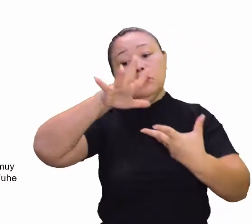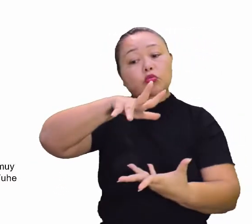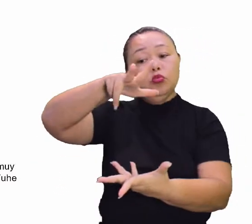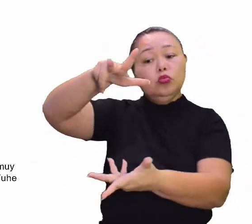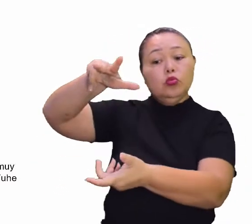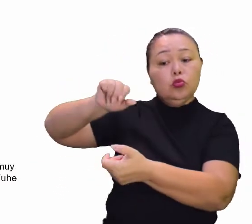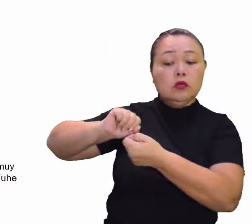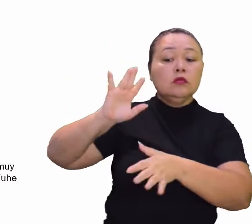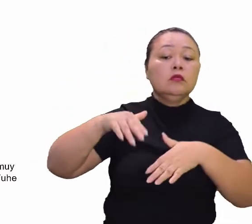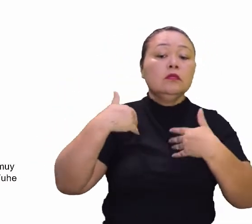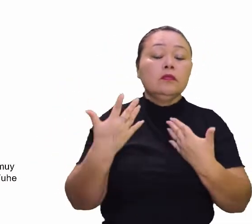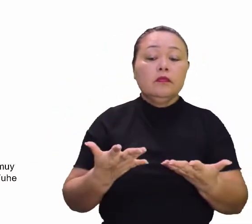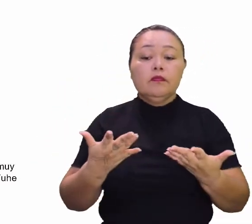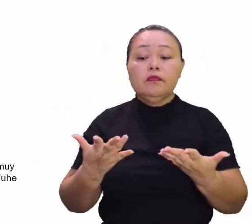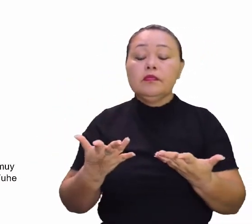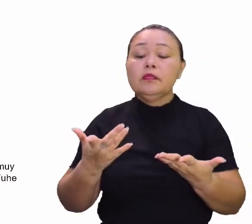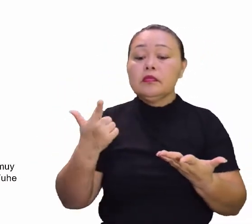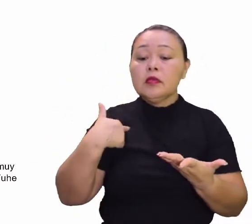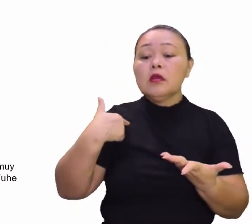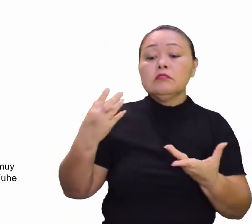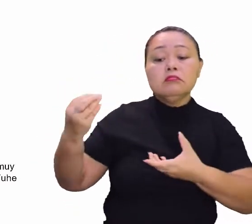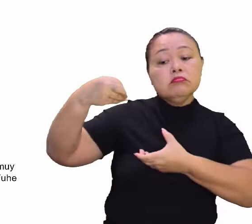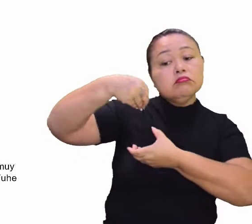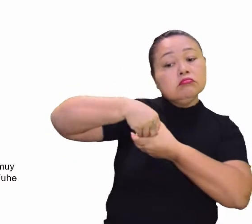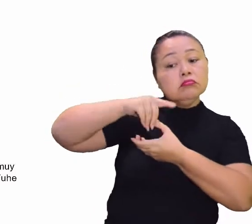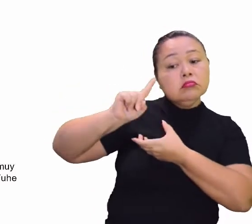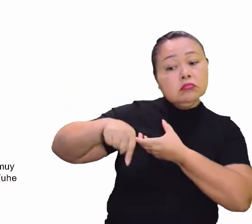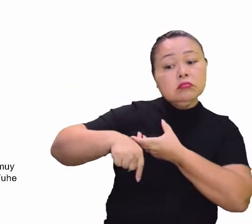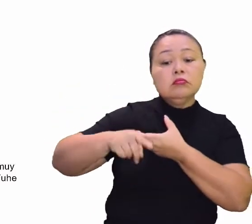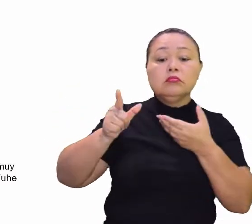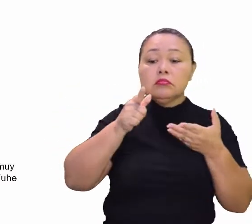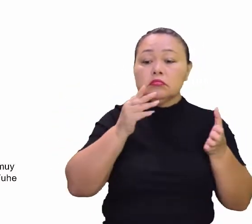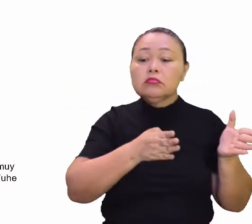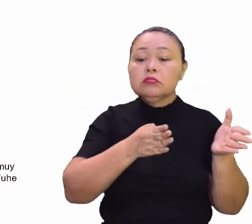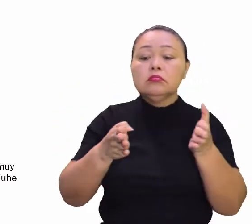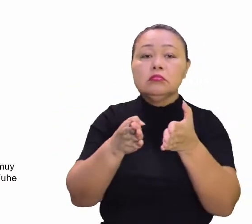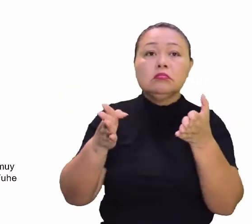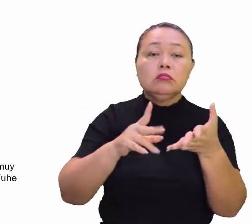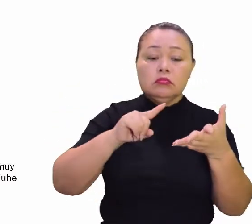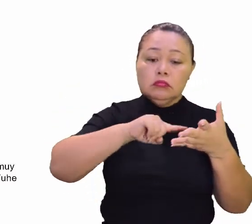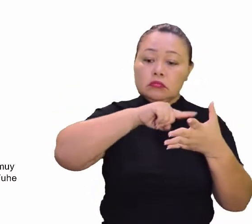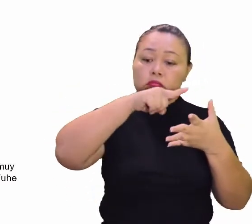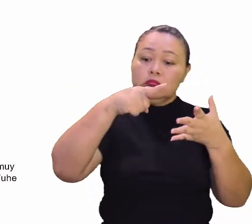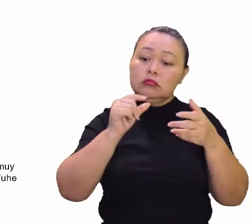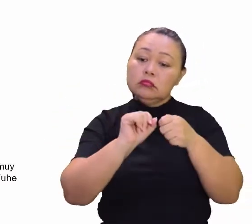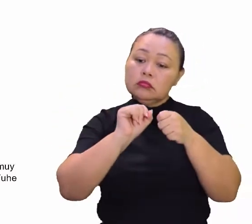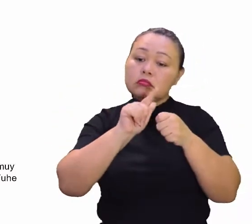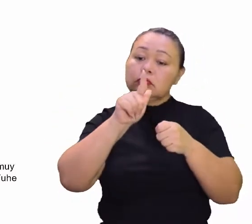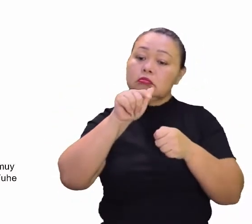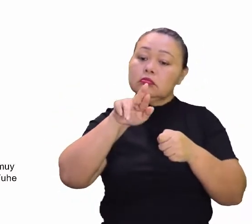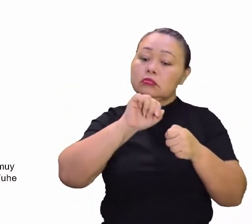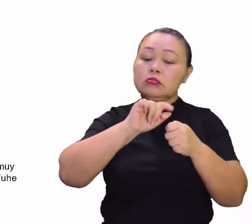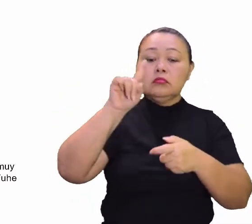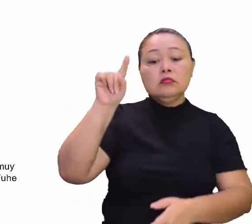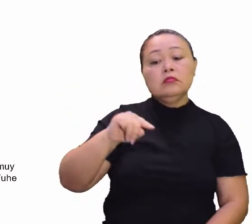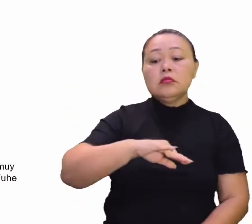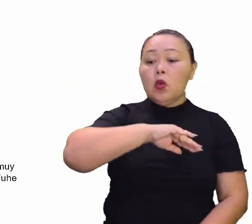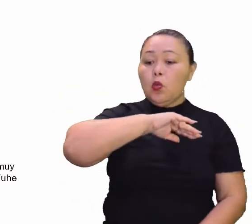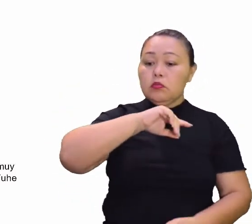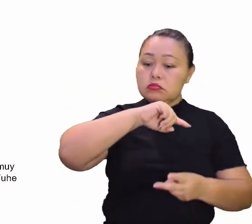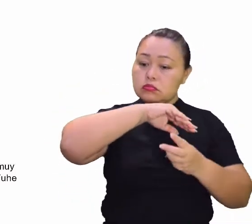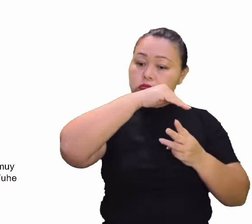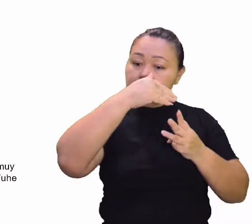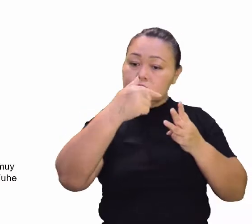para o mundo. Então, olha só, ele faz parte também, esse rio Madeira, do arco norte dos grãos.